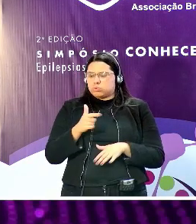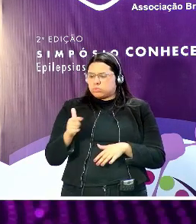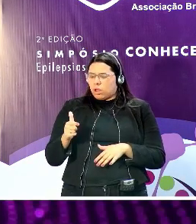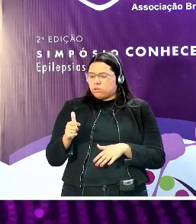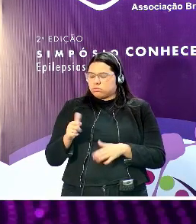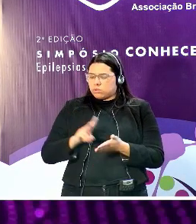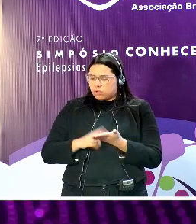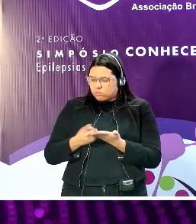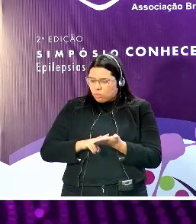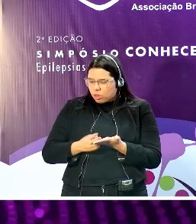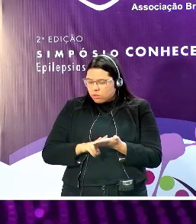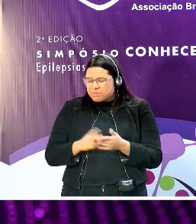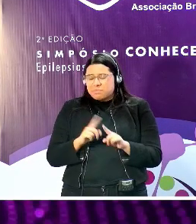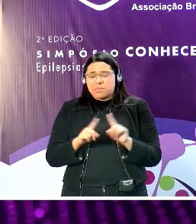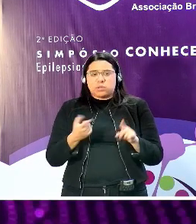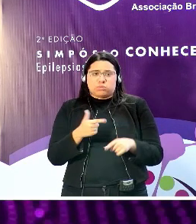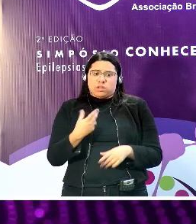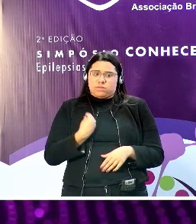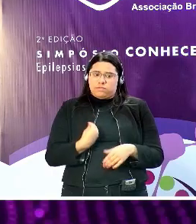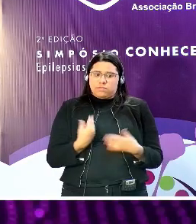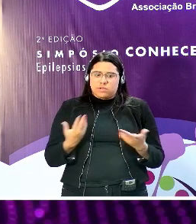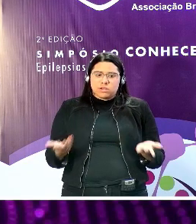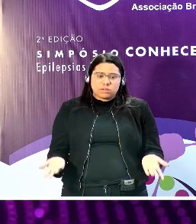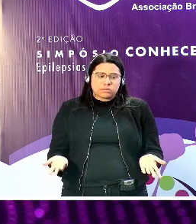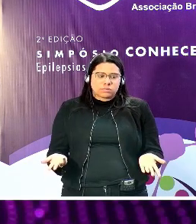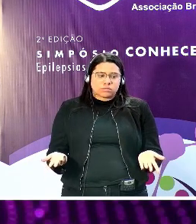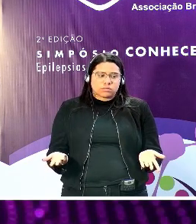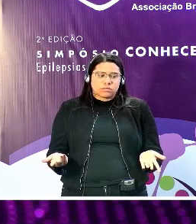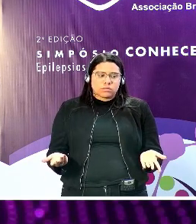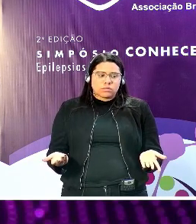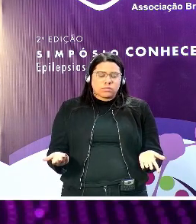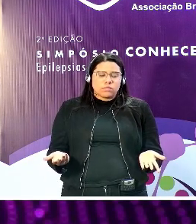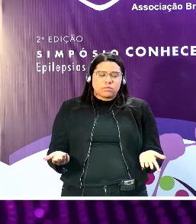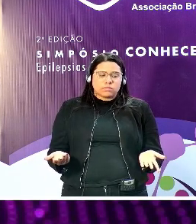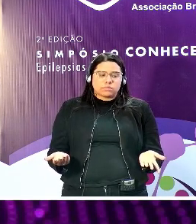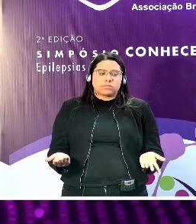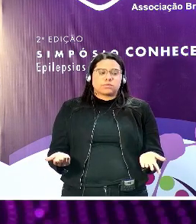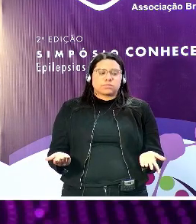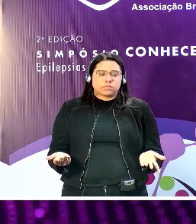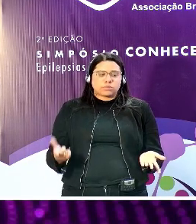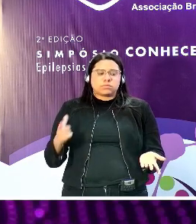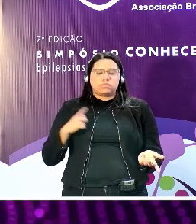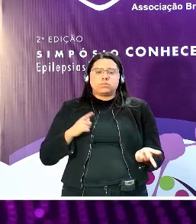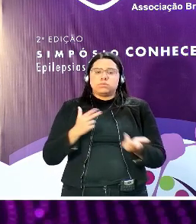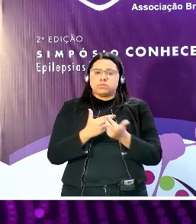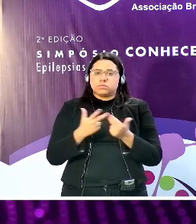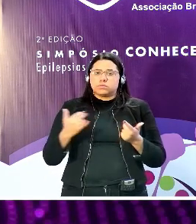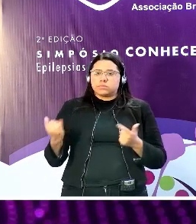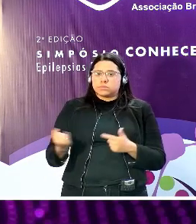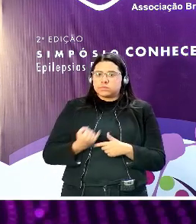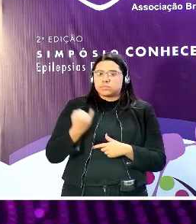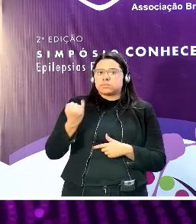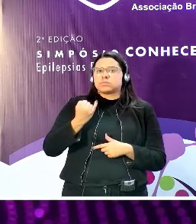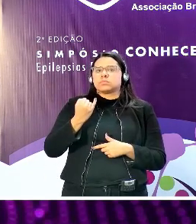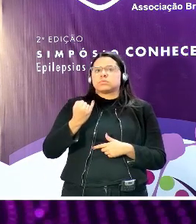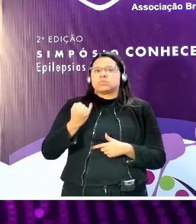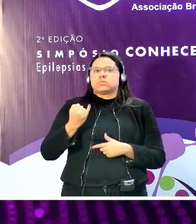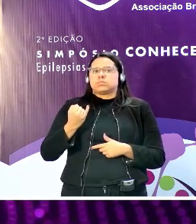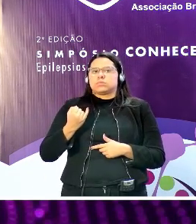vida. Então, a gente tem questões que são importantes para a descarga